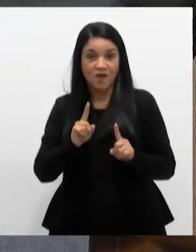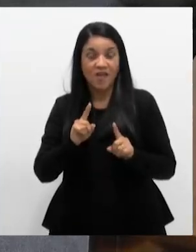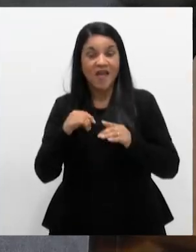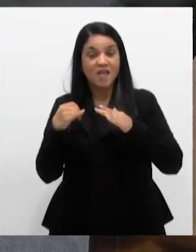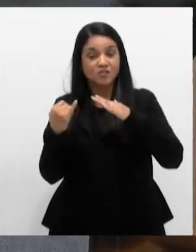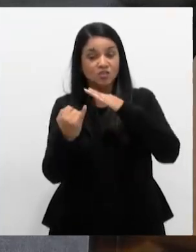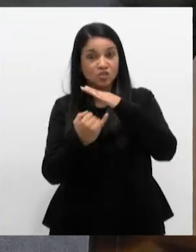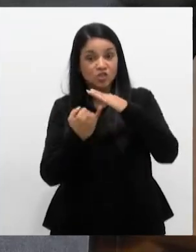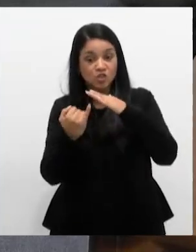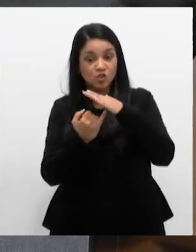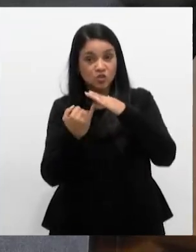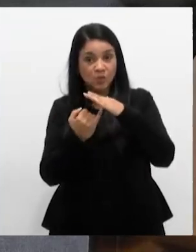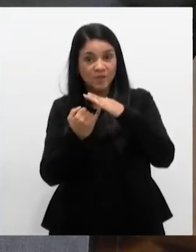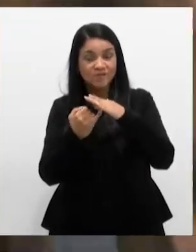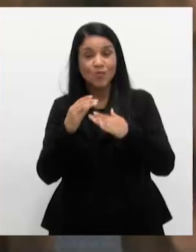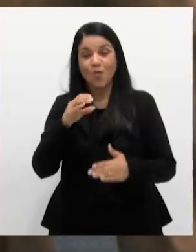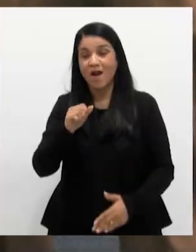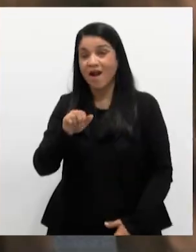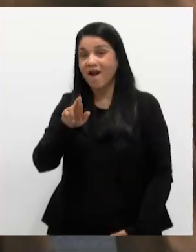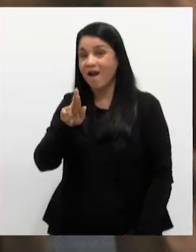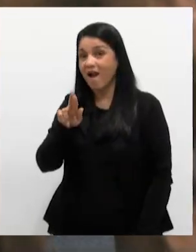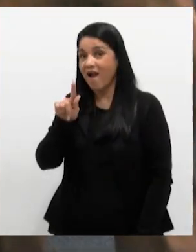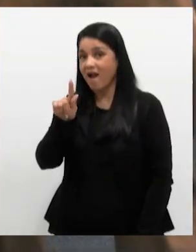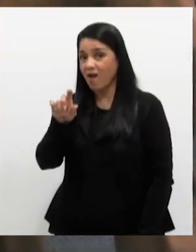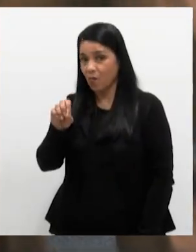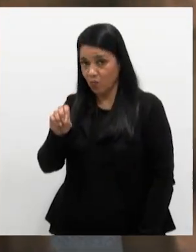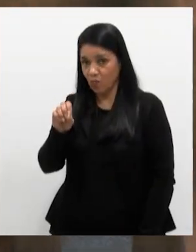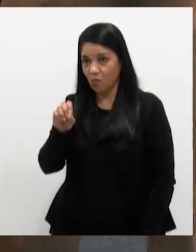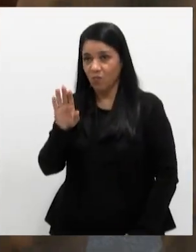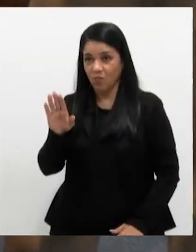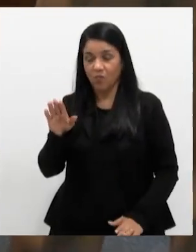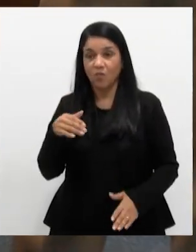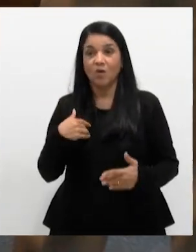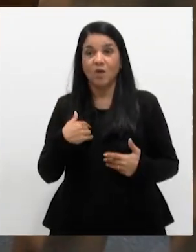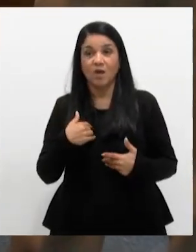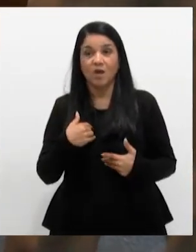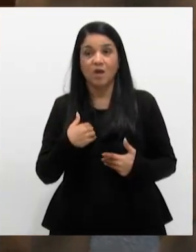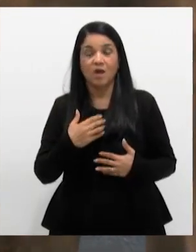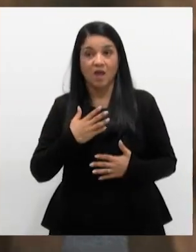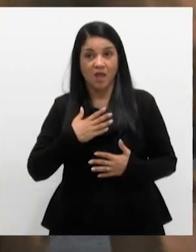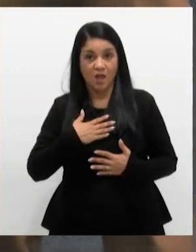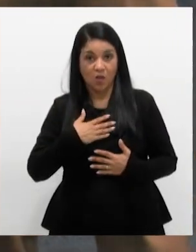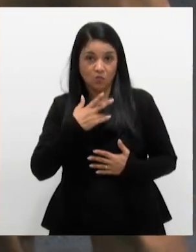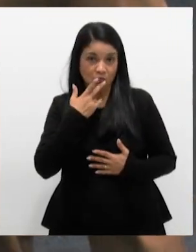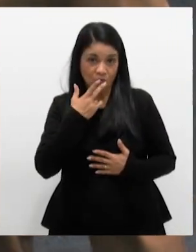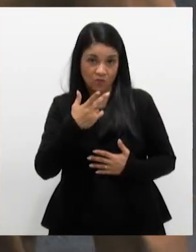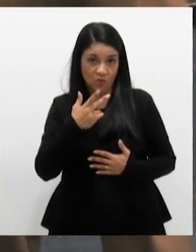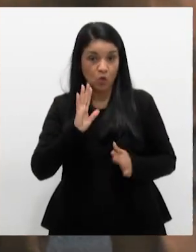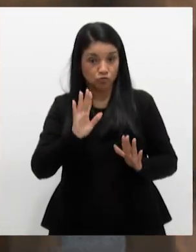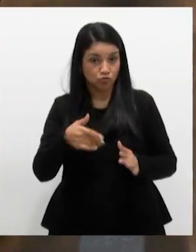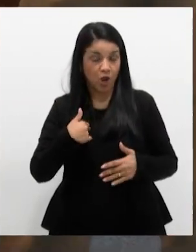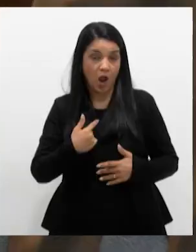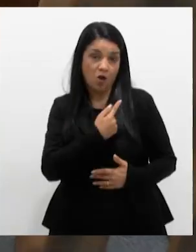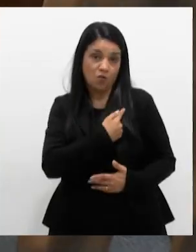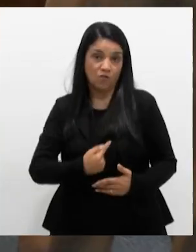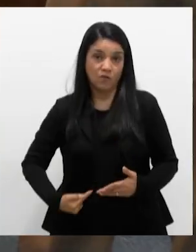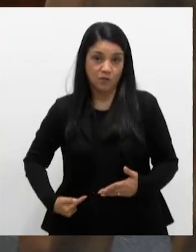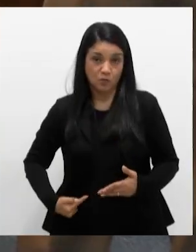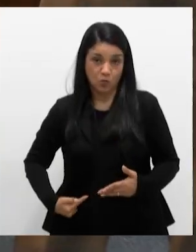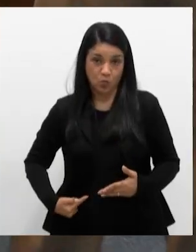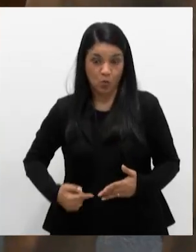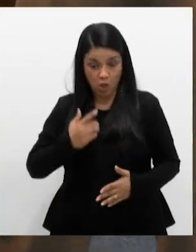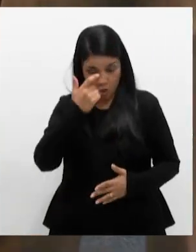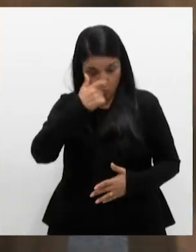institucionalmente a cadeira Nós não de estamos governador. tratando do senhor Cláudio Castro. Eu poderia até dizer que já fui governador por uns dias.